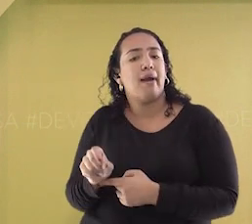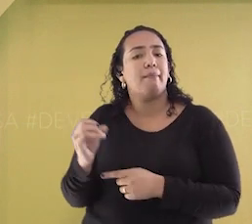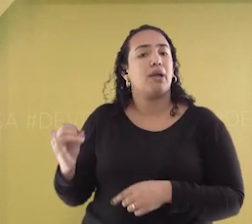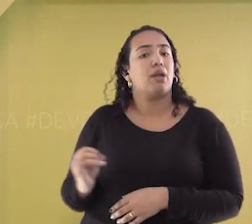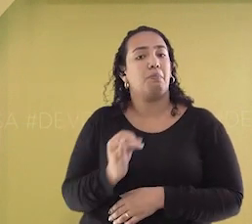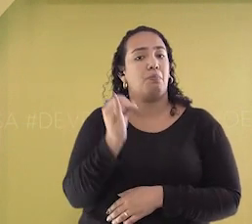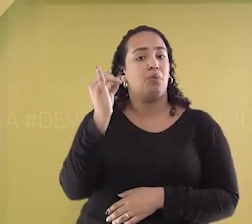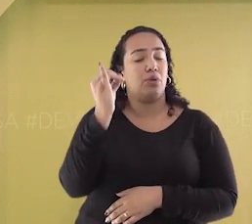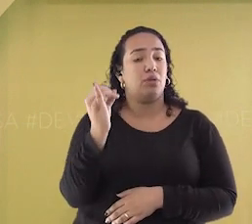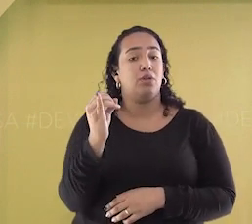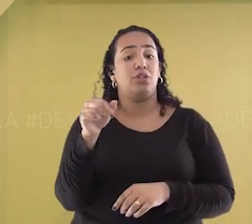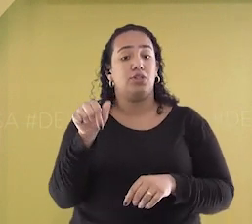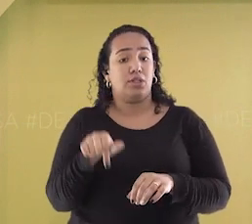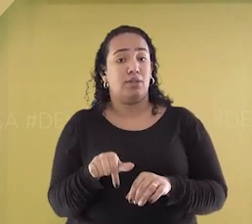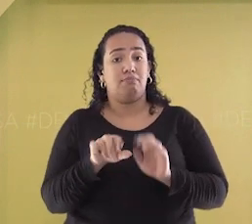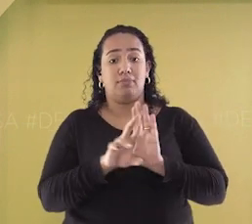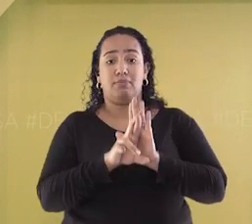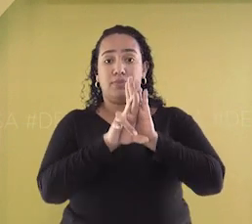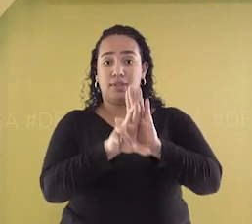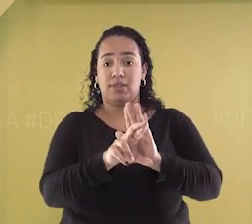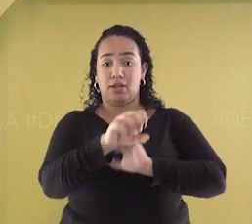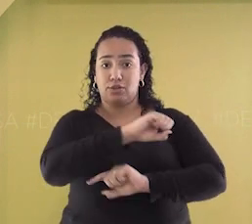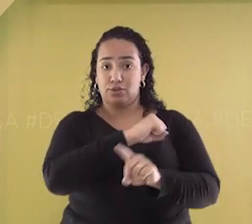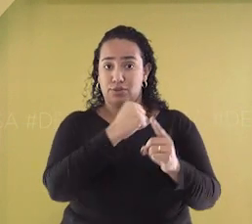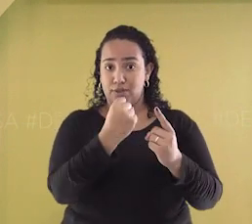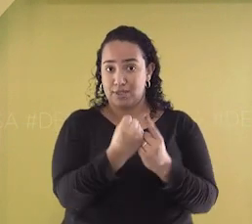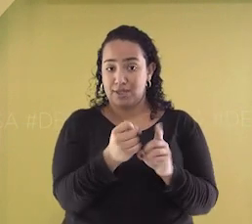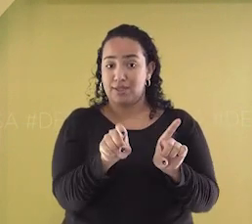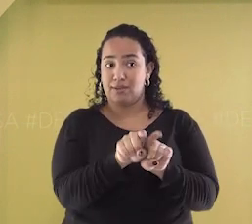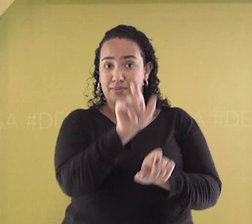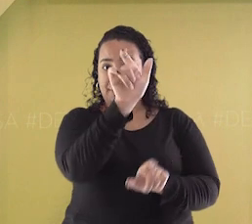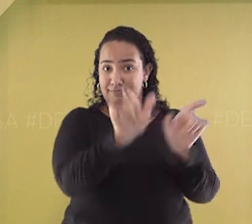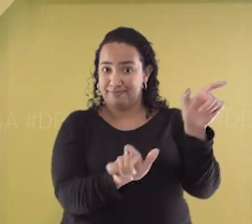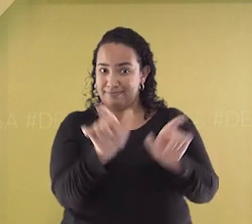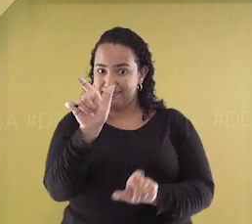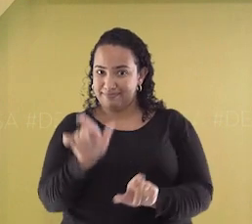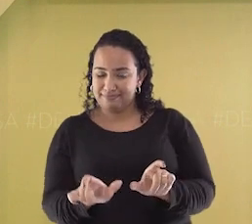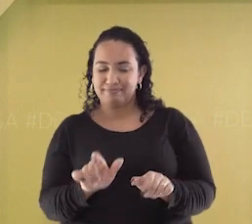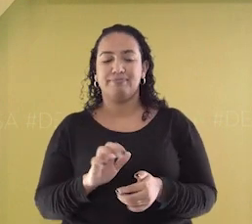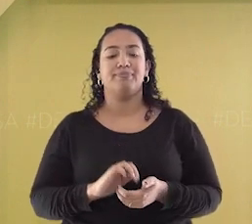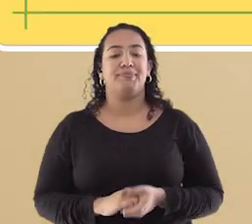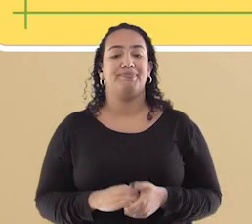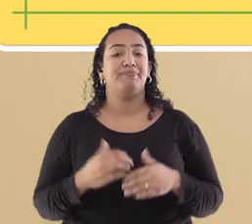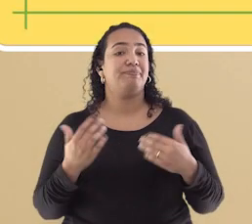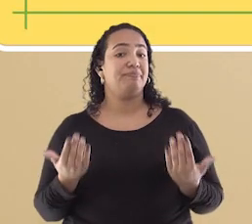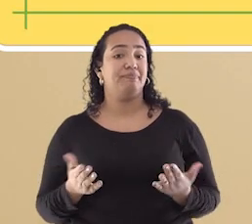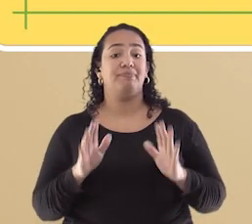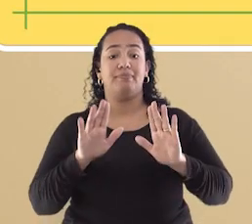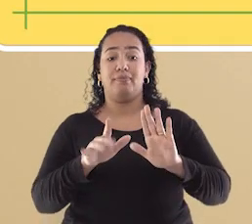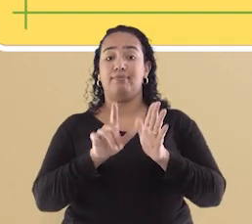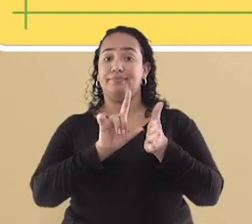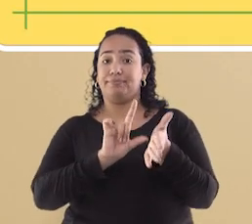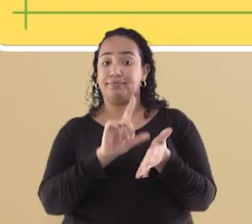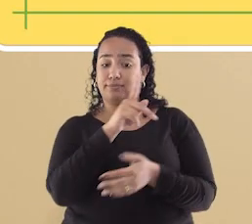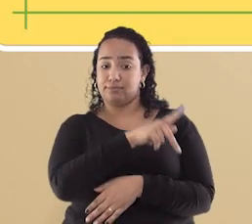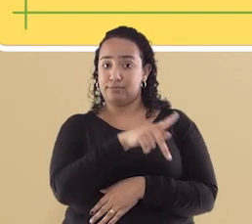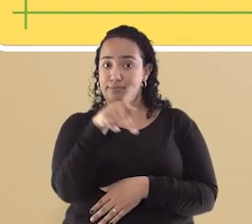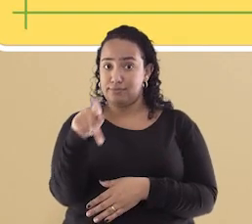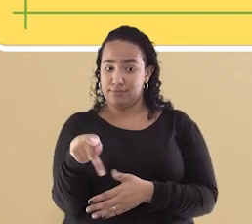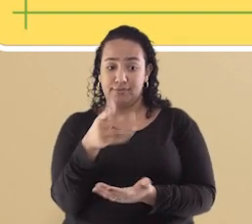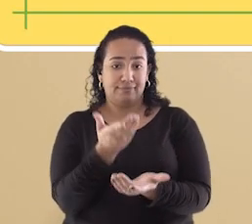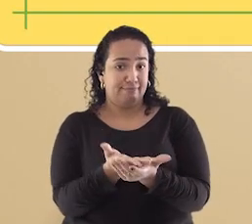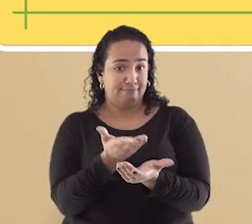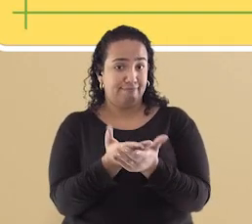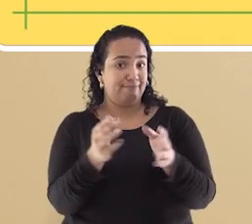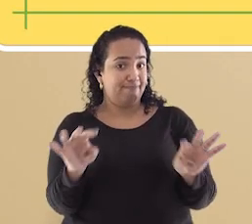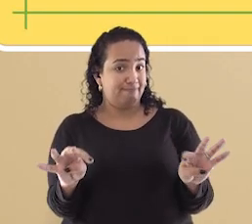elemento geográfico para representar a sociedade e os indivíduos. Vamos nessa? Mas antes, para os professores